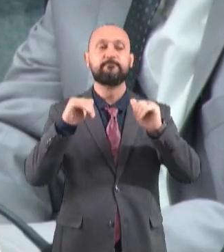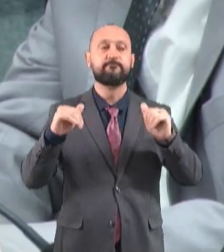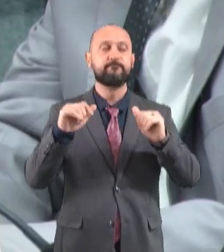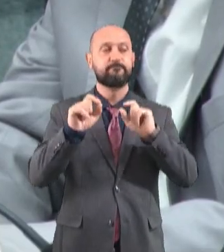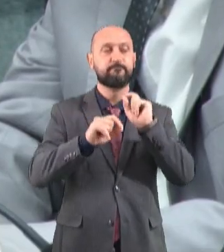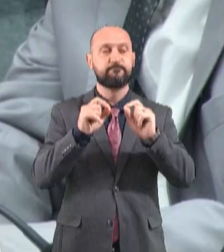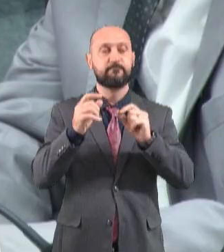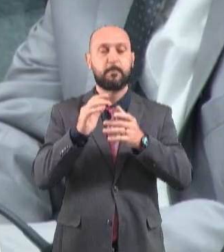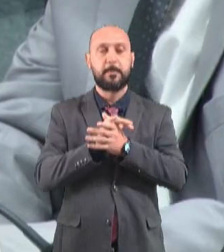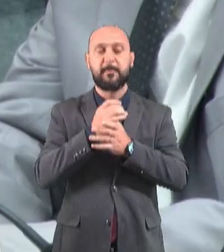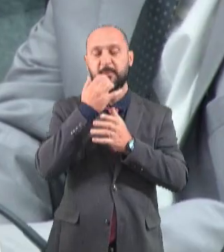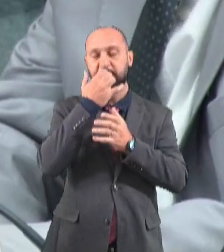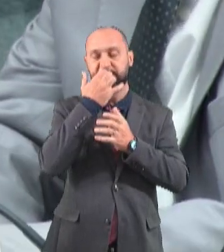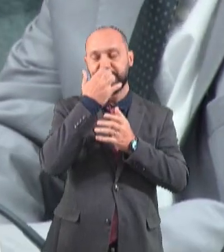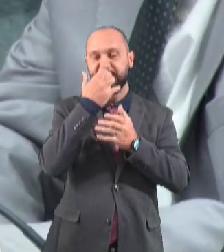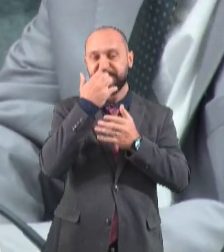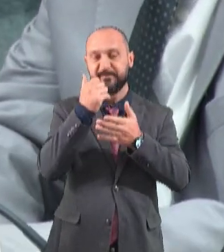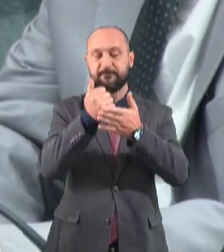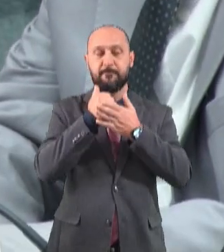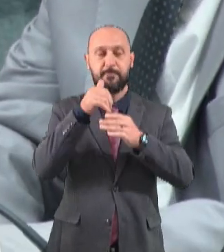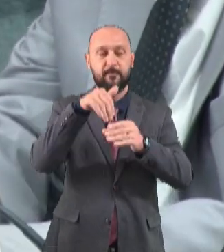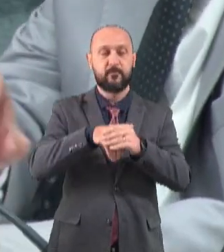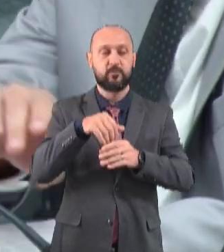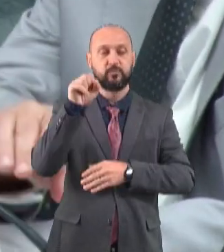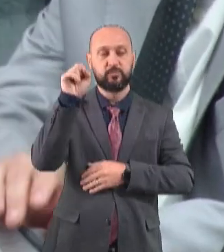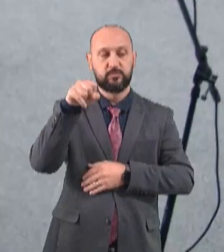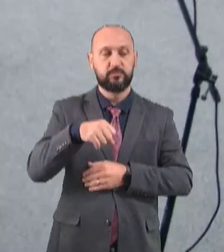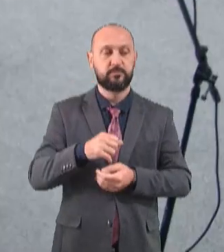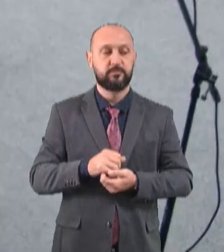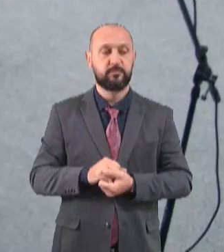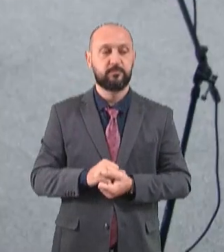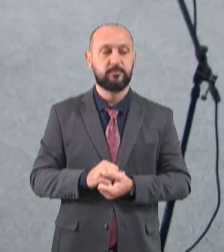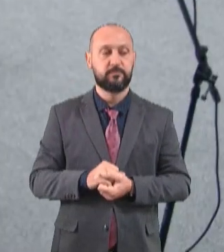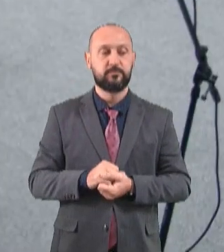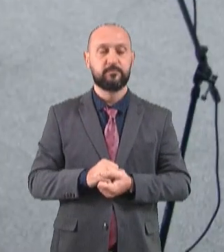entre porte de contribuintes. Voto sim.